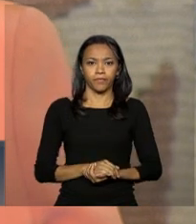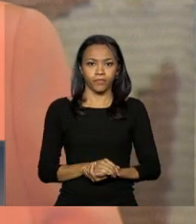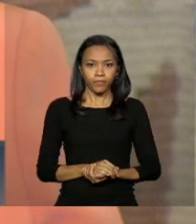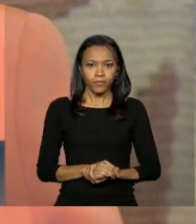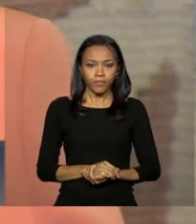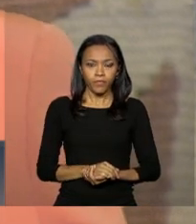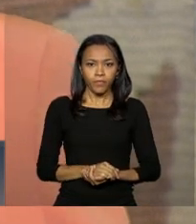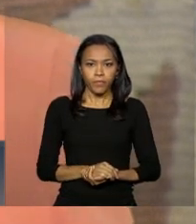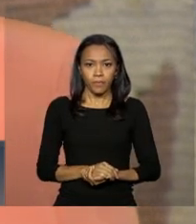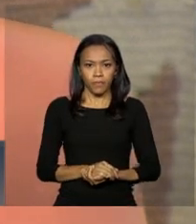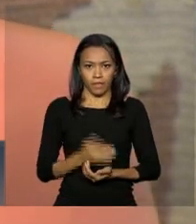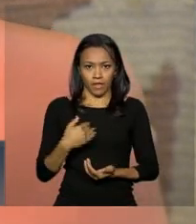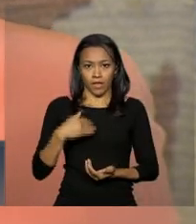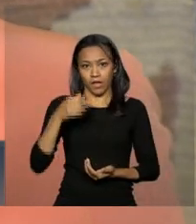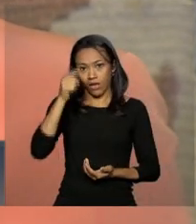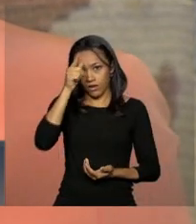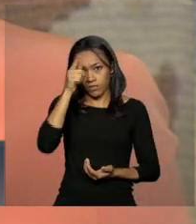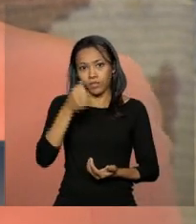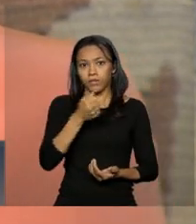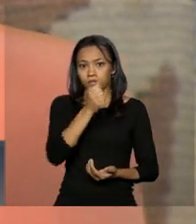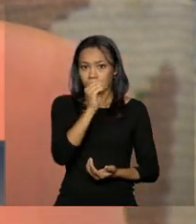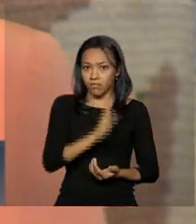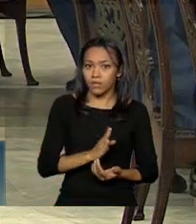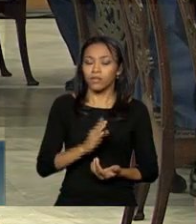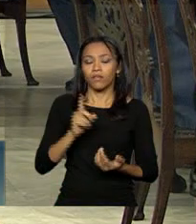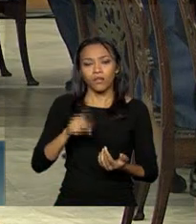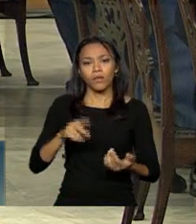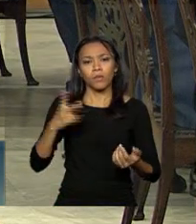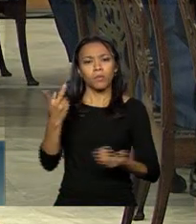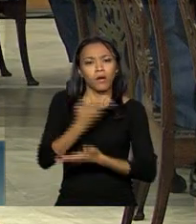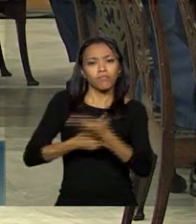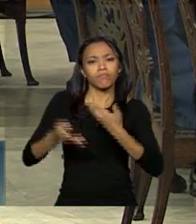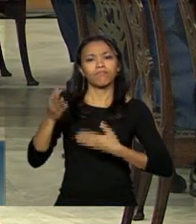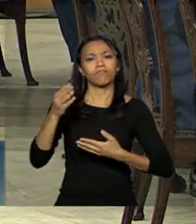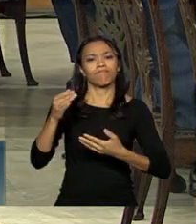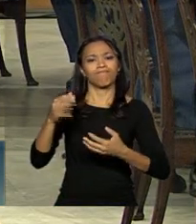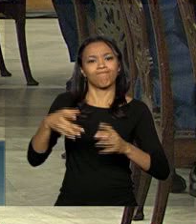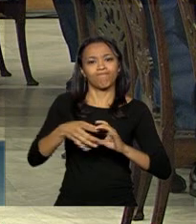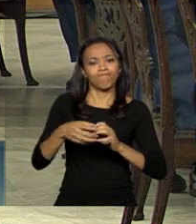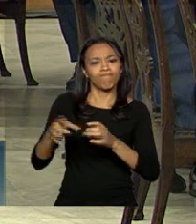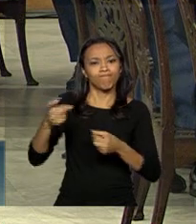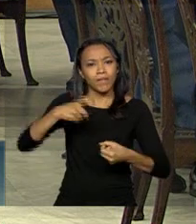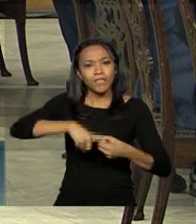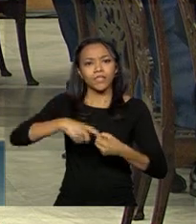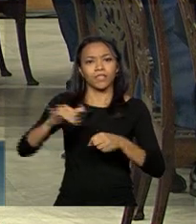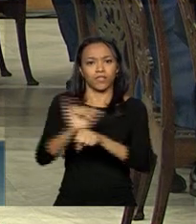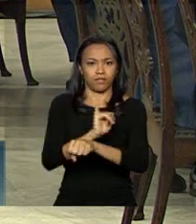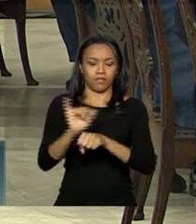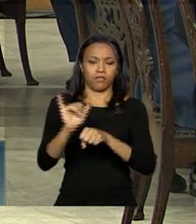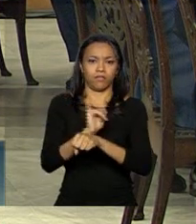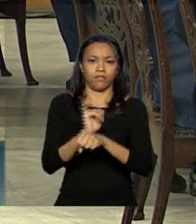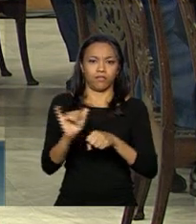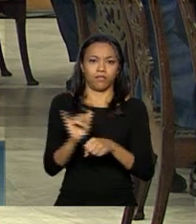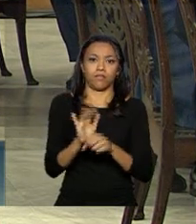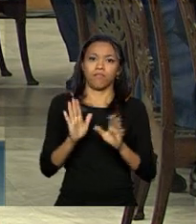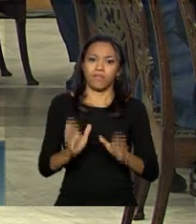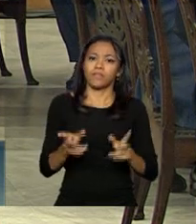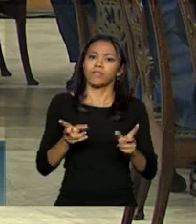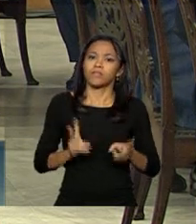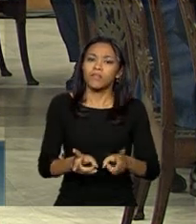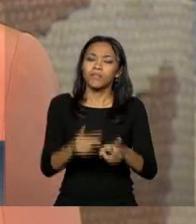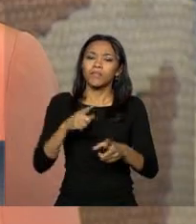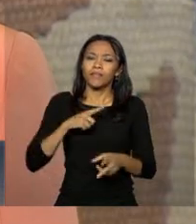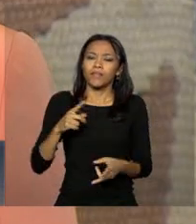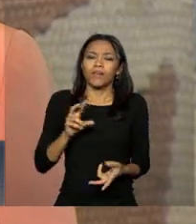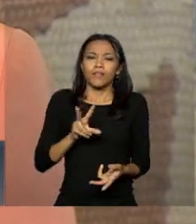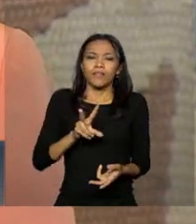e o Brasil, e a Alemanha tenham relações estratégicas, uma parceria estratégica, mas que seja preenchida com vida.